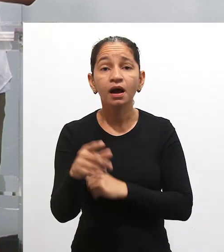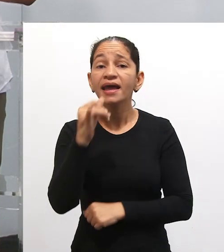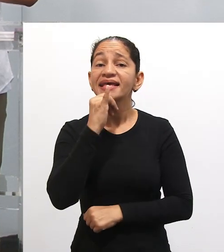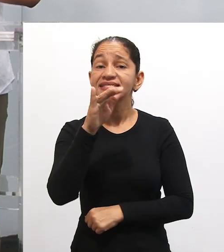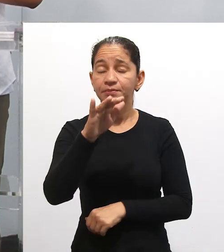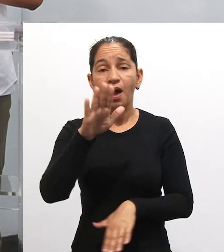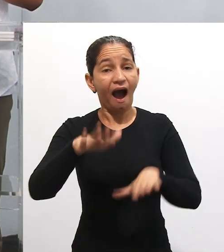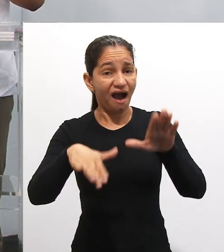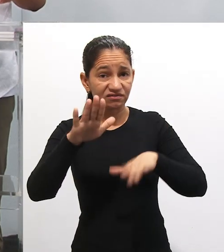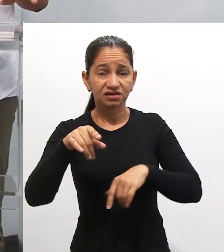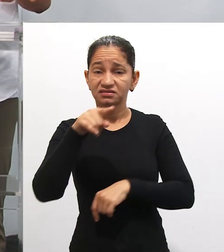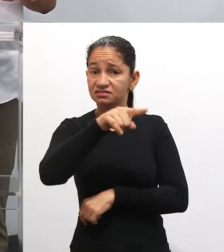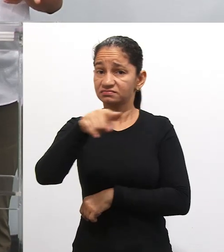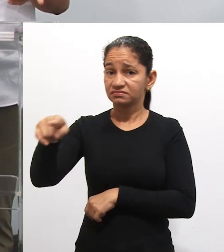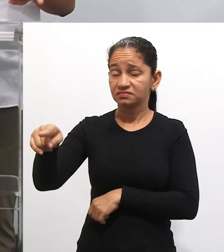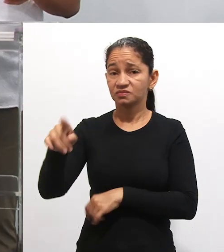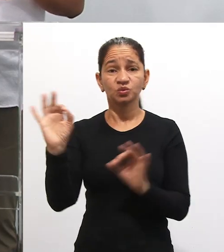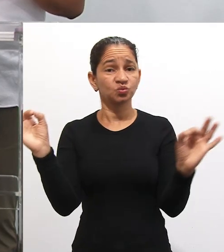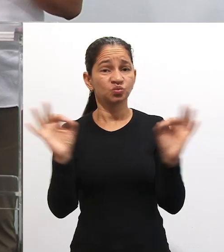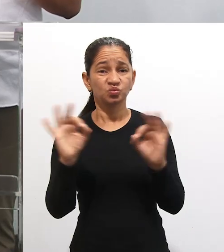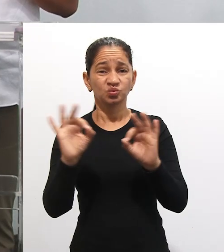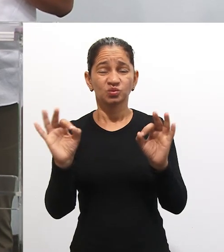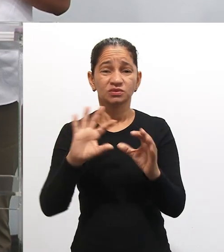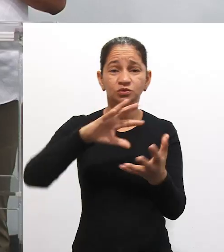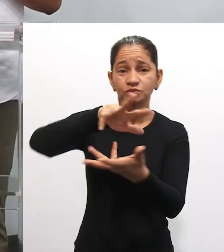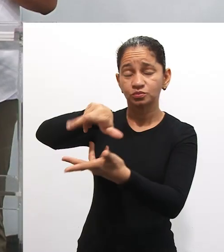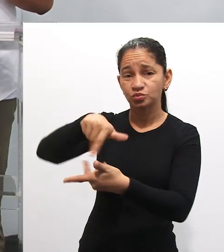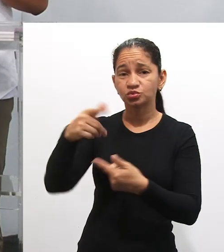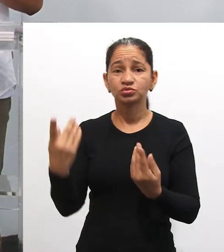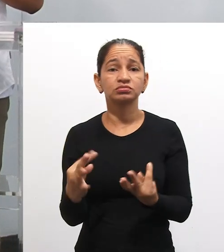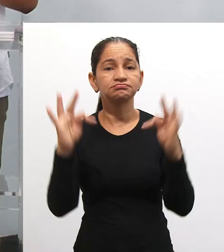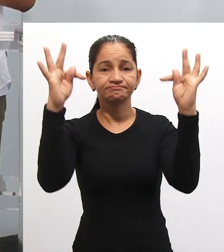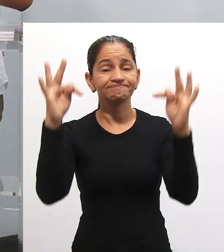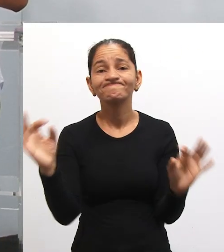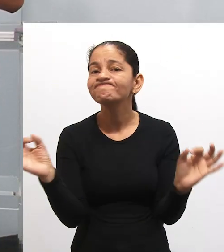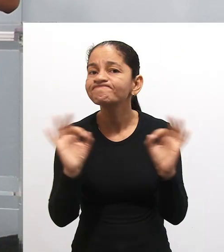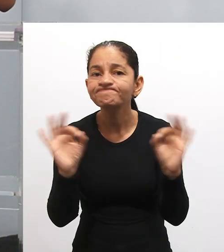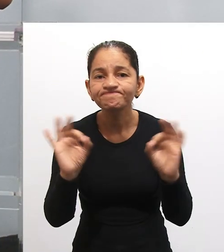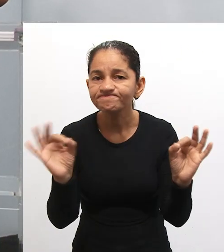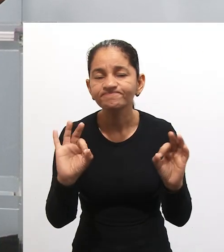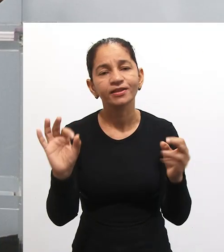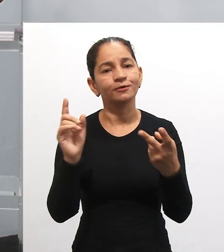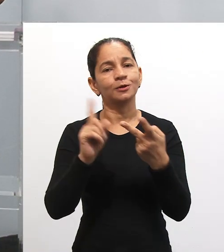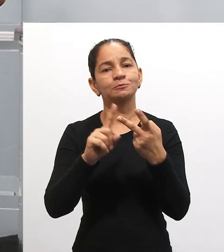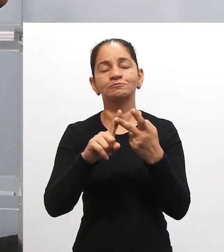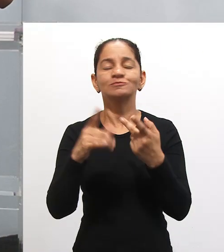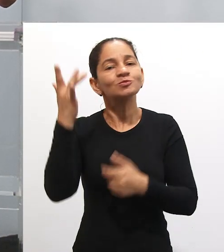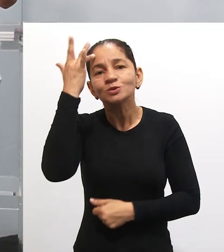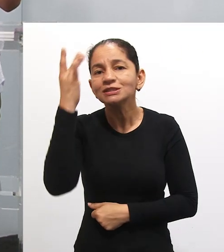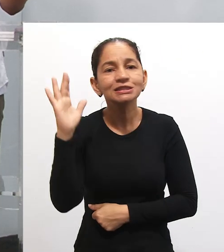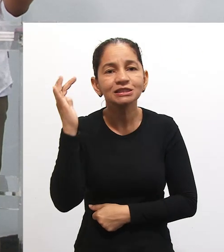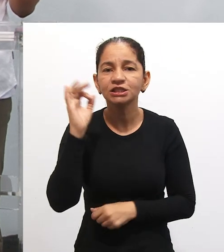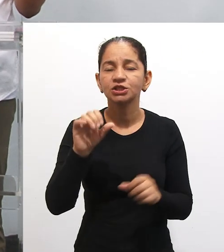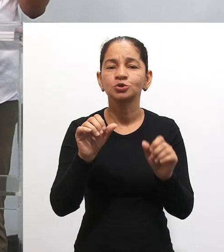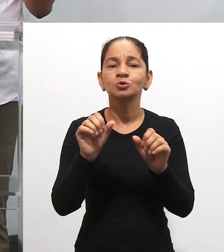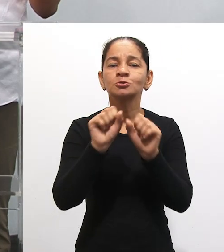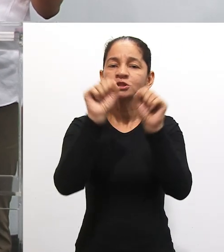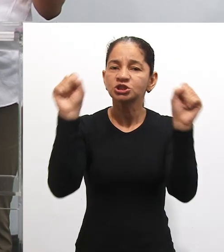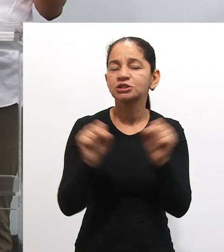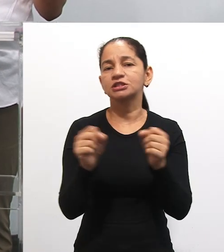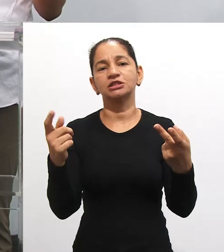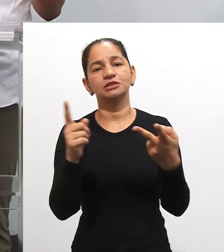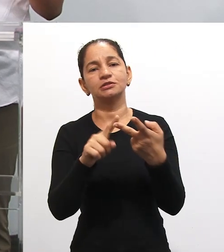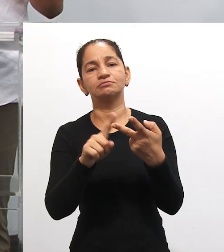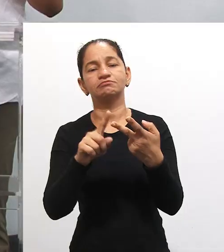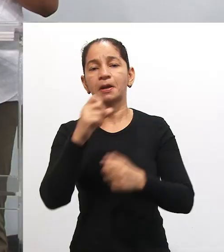aluno ele ainda não tem o domínio do mundo digital. O aluno ainda não sabe digitar corretamente, o aluno não sabe manusear